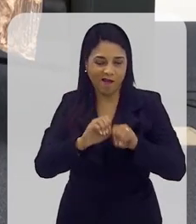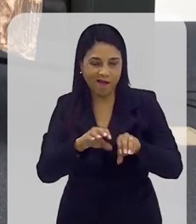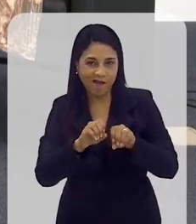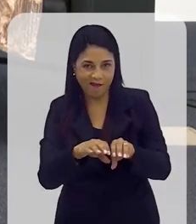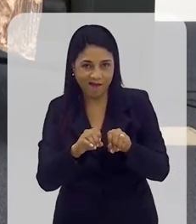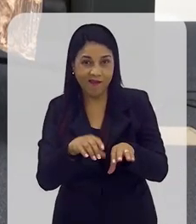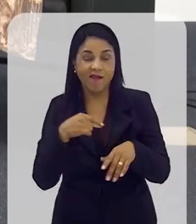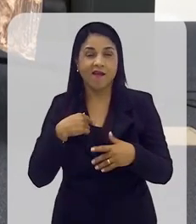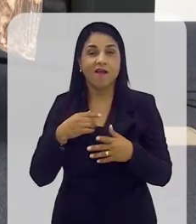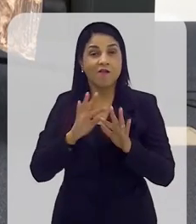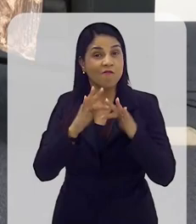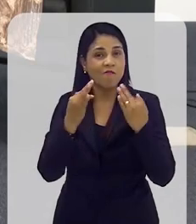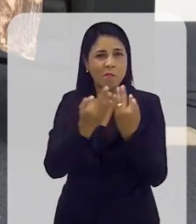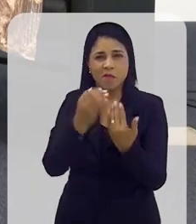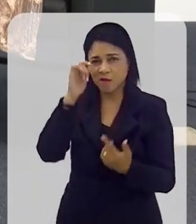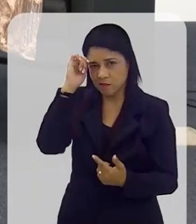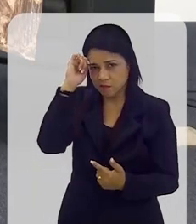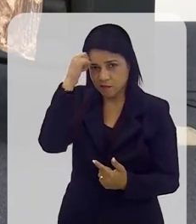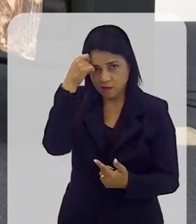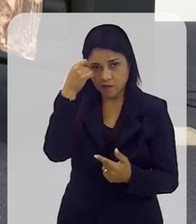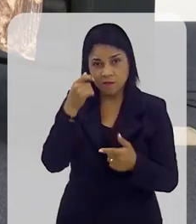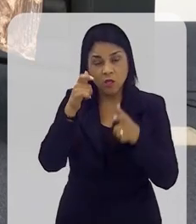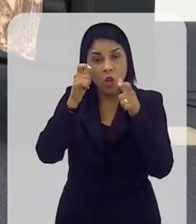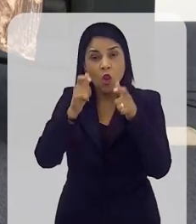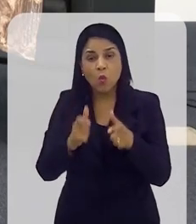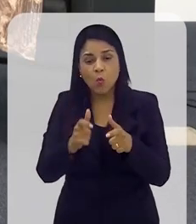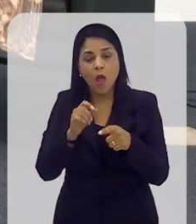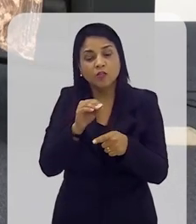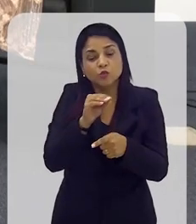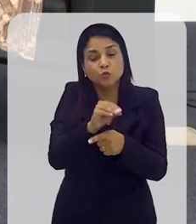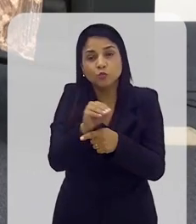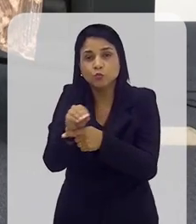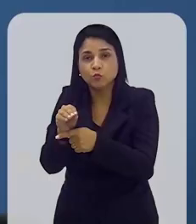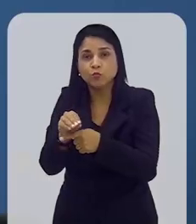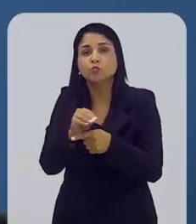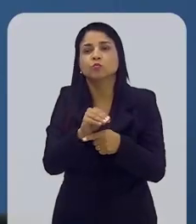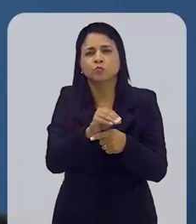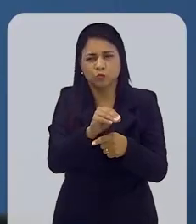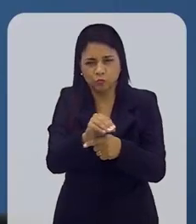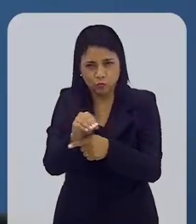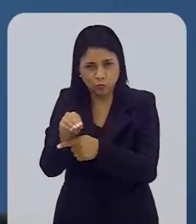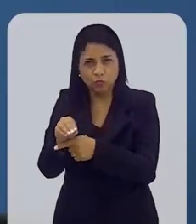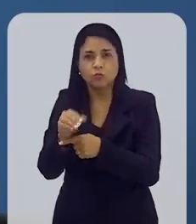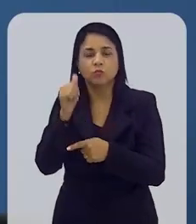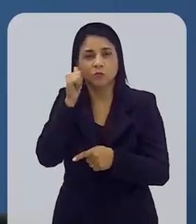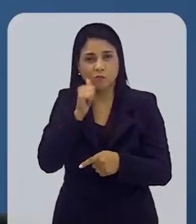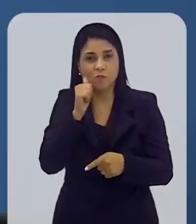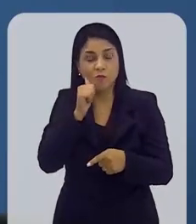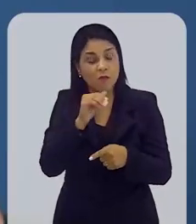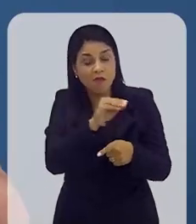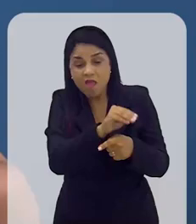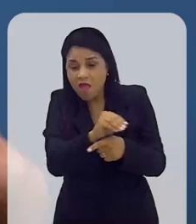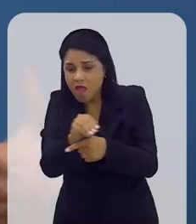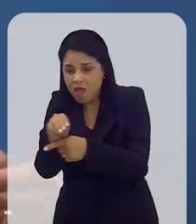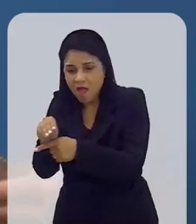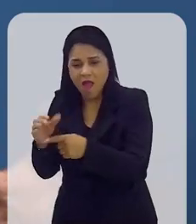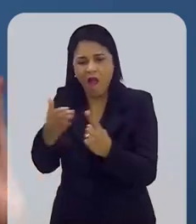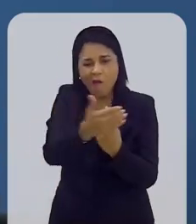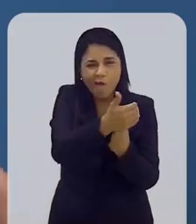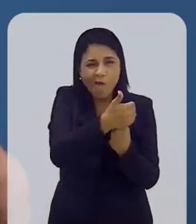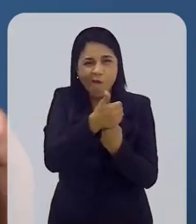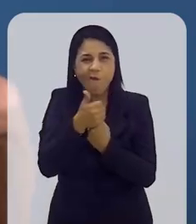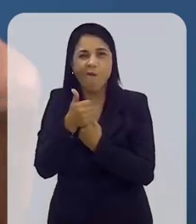a família preta, né? Então, vem do lugar do cuidado. São mulheres que cuidam demais, são mulheres